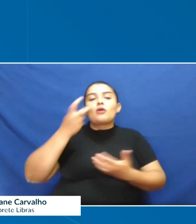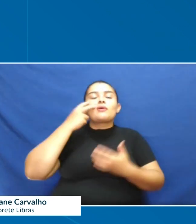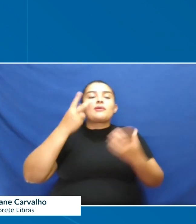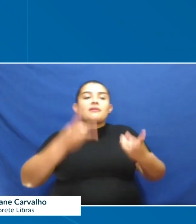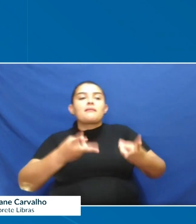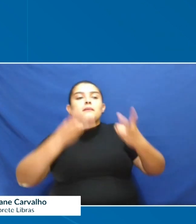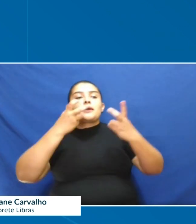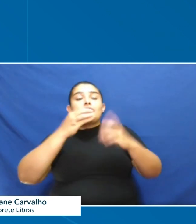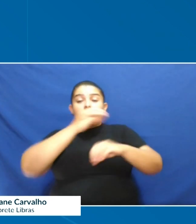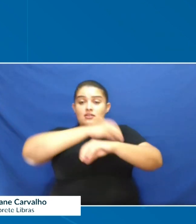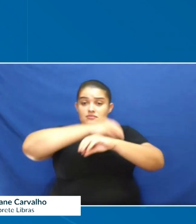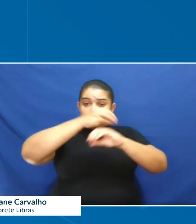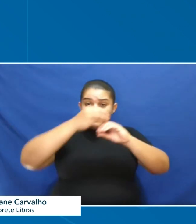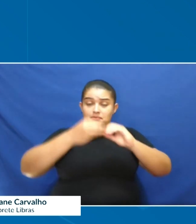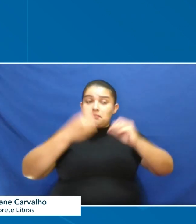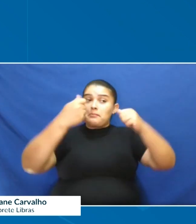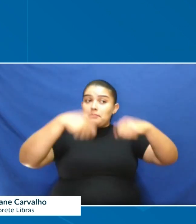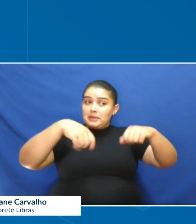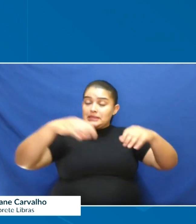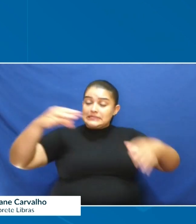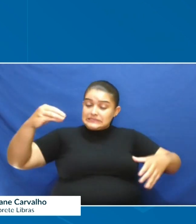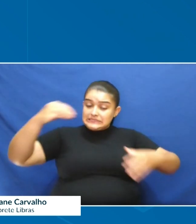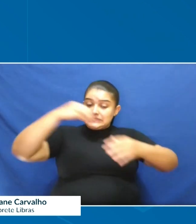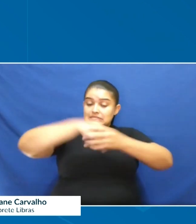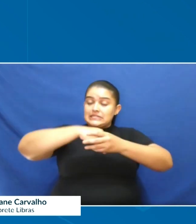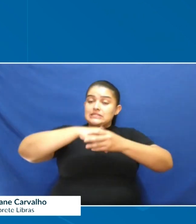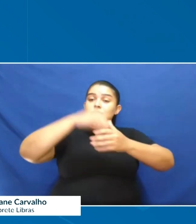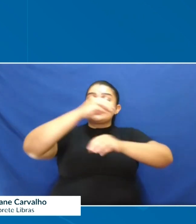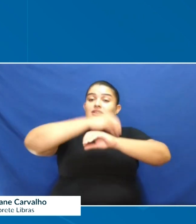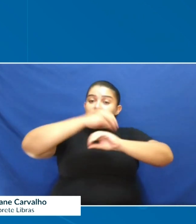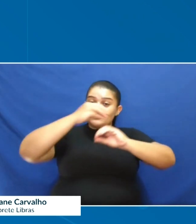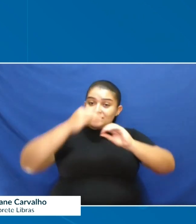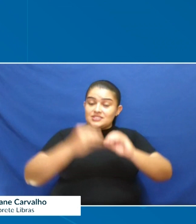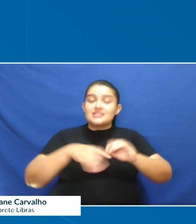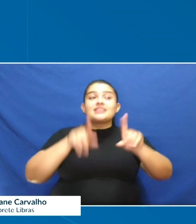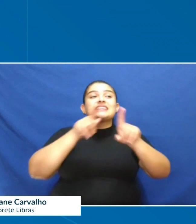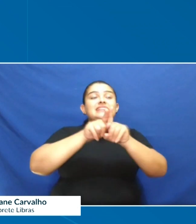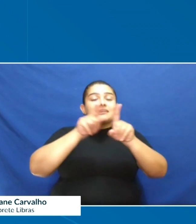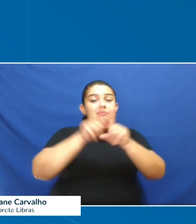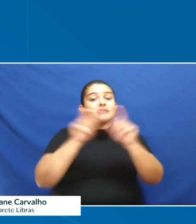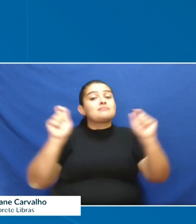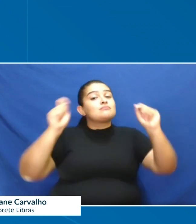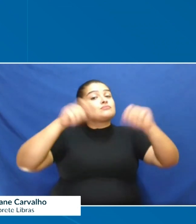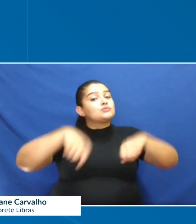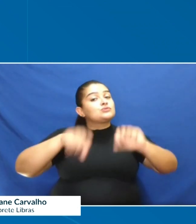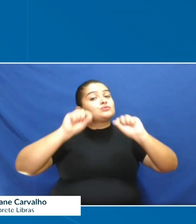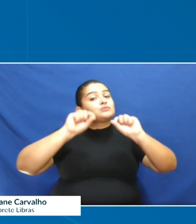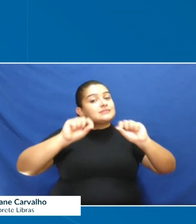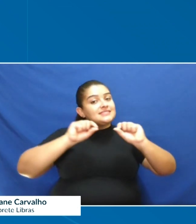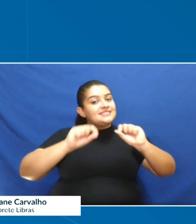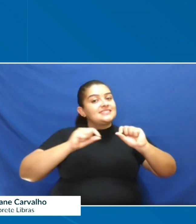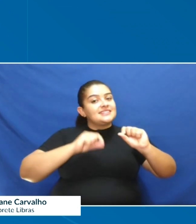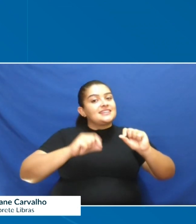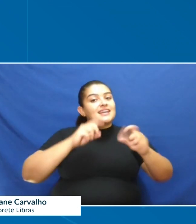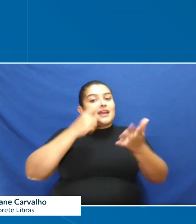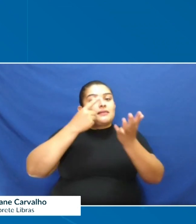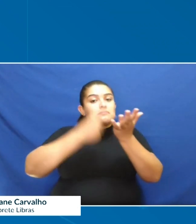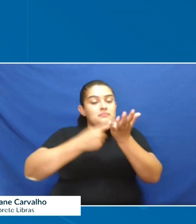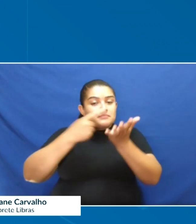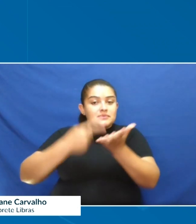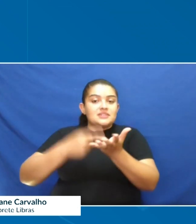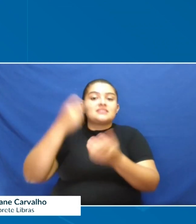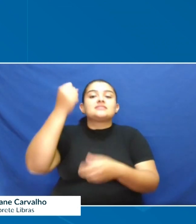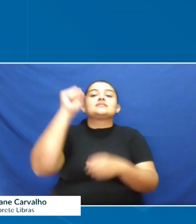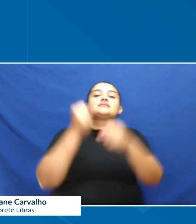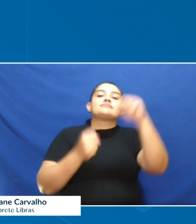tem que trazer isso para dentro dela, e ela também tem que, então ela vai trazer, fazendo parceria com a indústria,